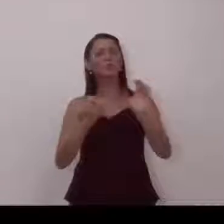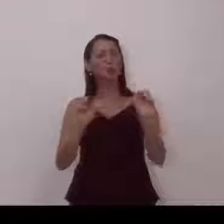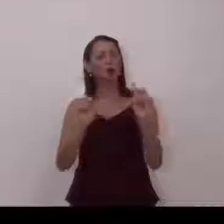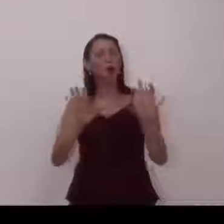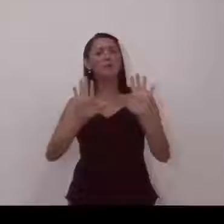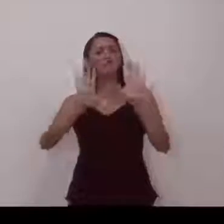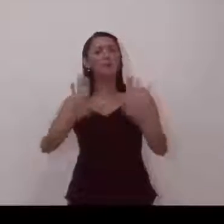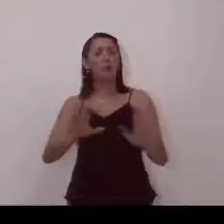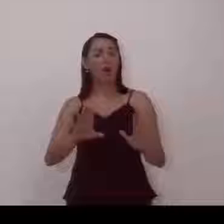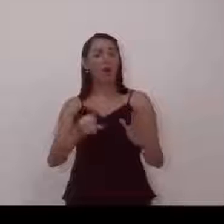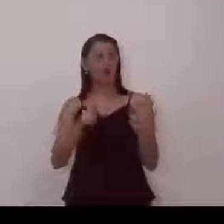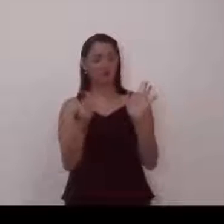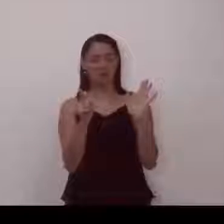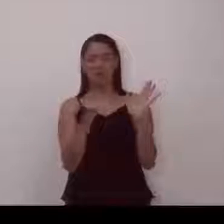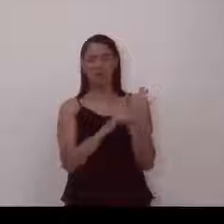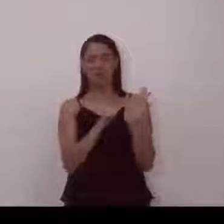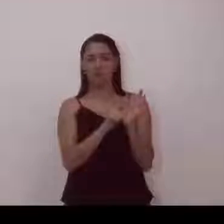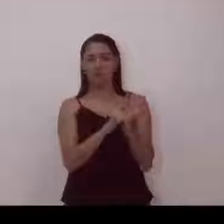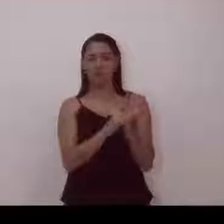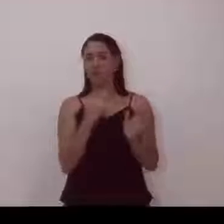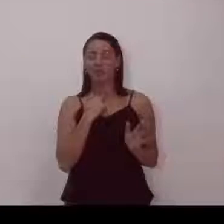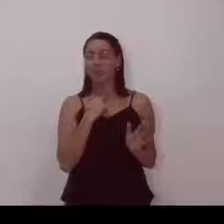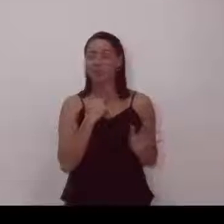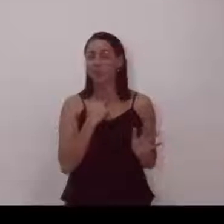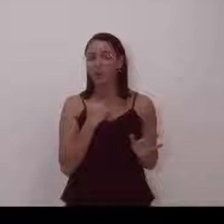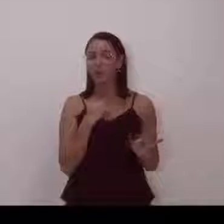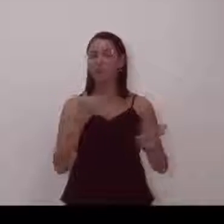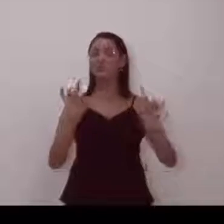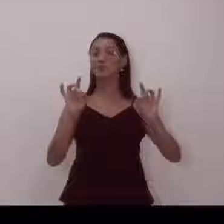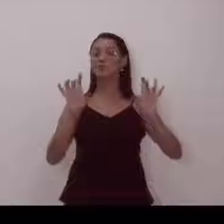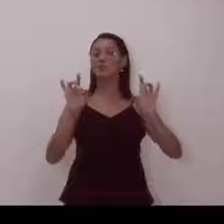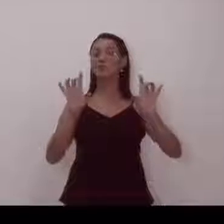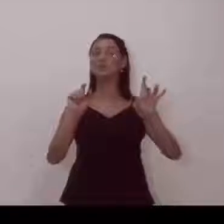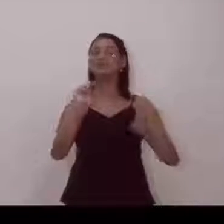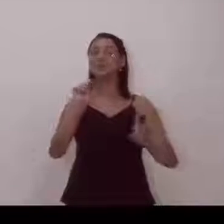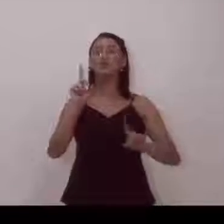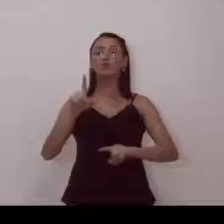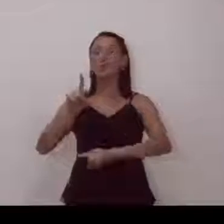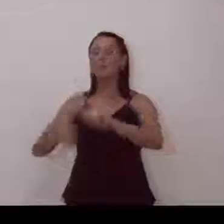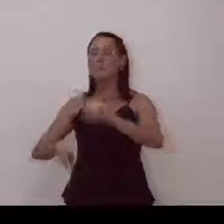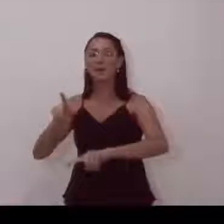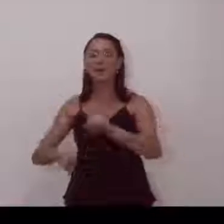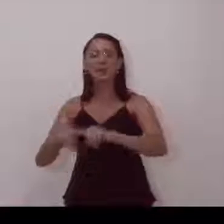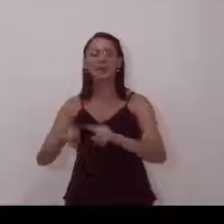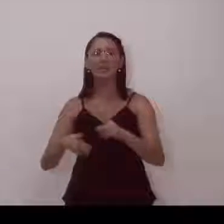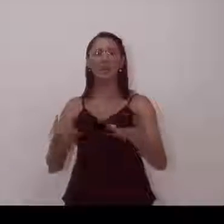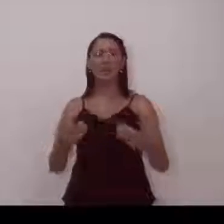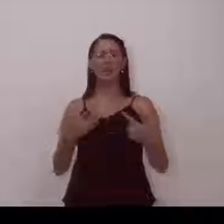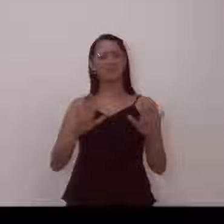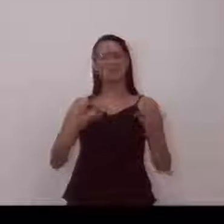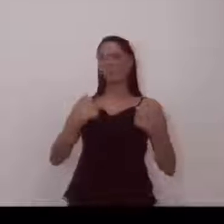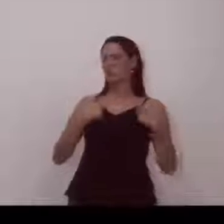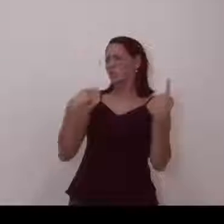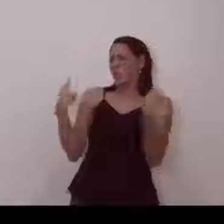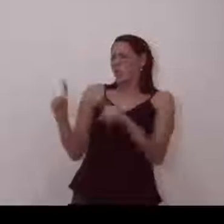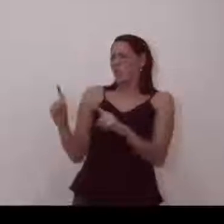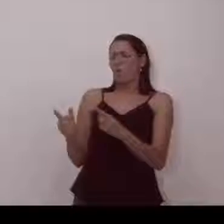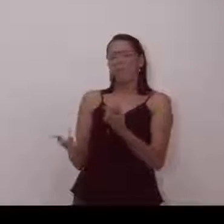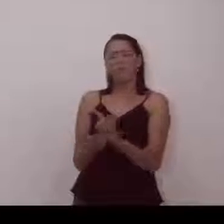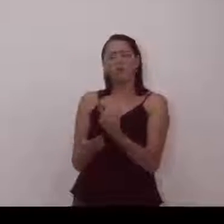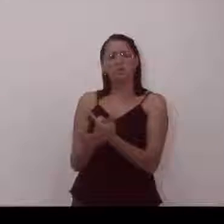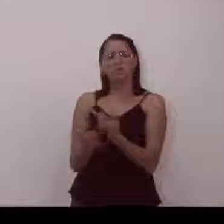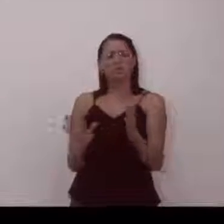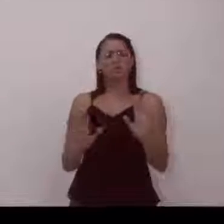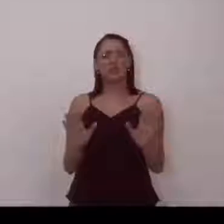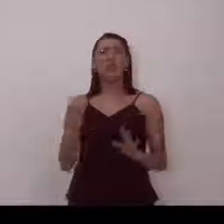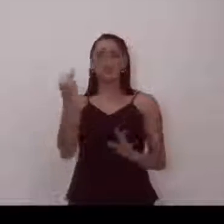si, não pode. É exclusivamente a aquisição de máquinas, equipamentos e veículos. Eu não sou contra a aquisição. Eu acho que é importante